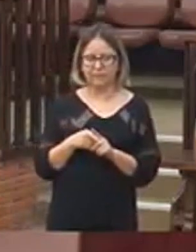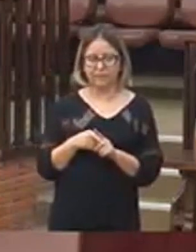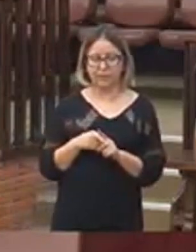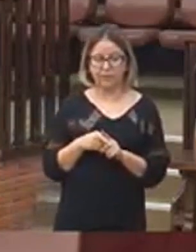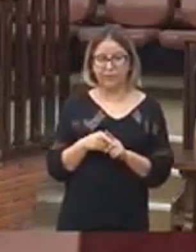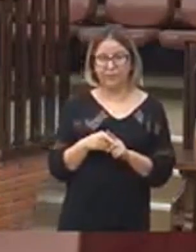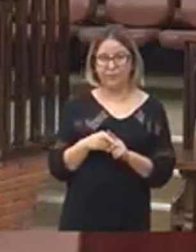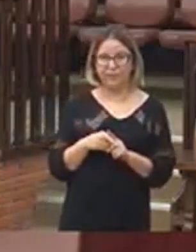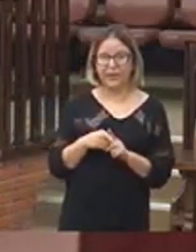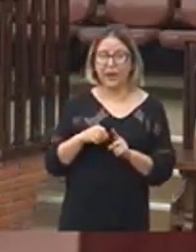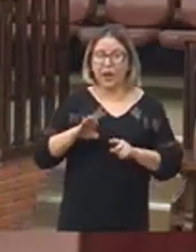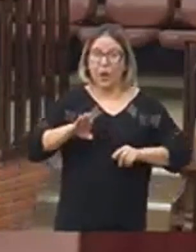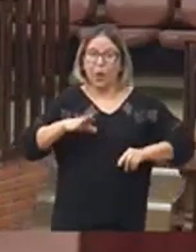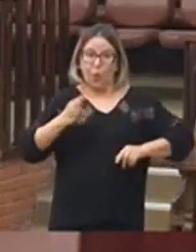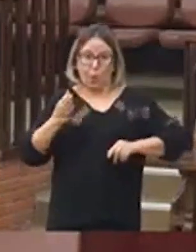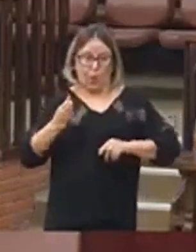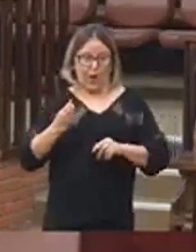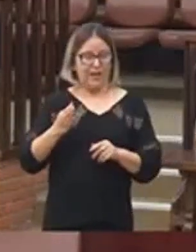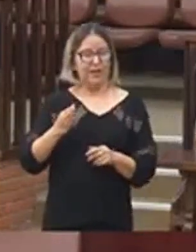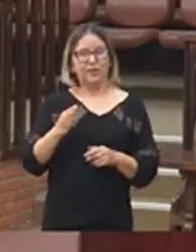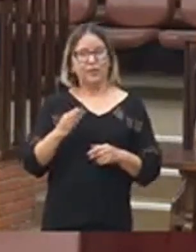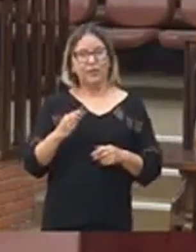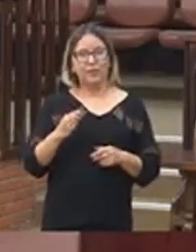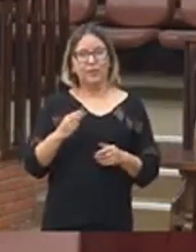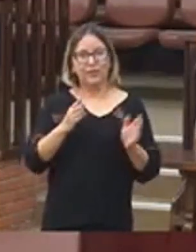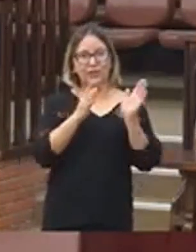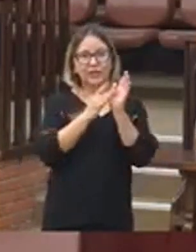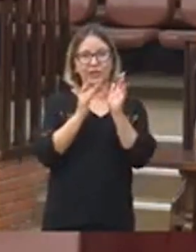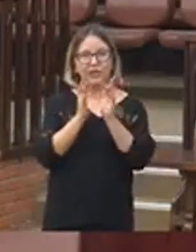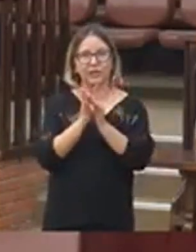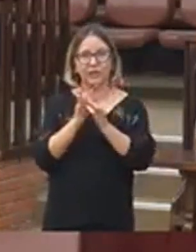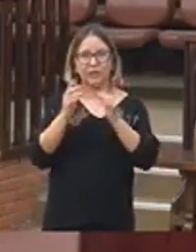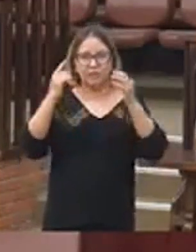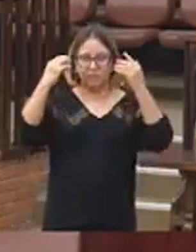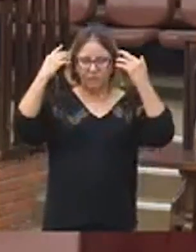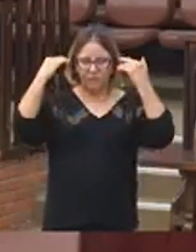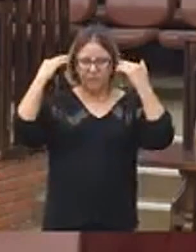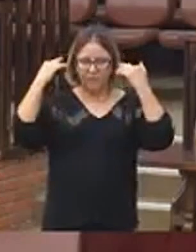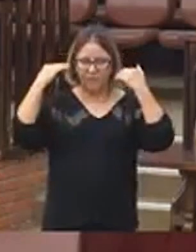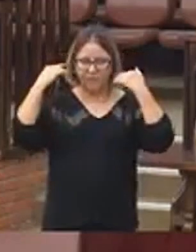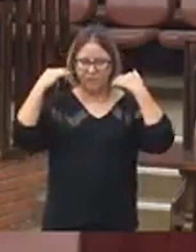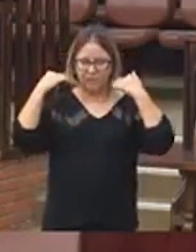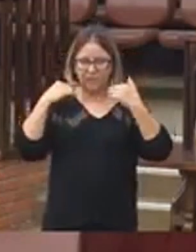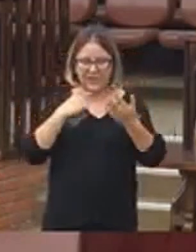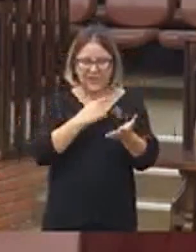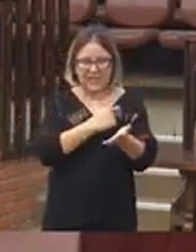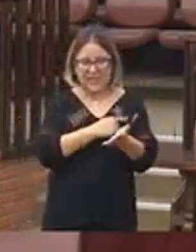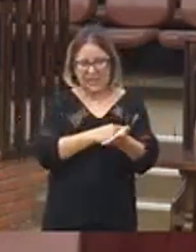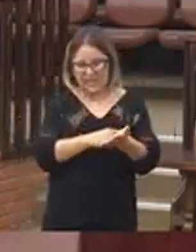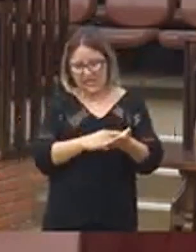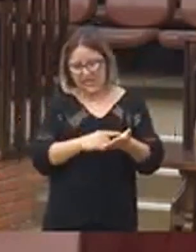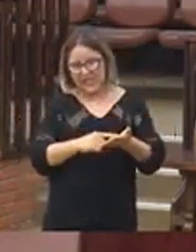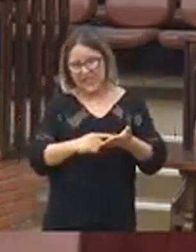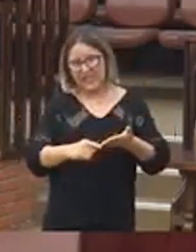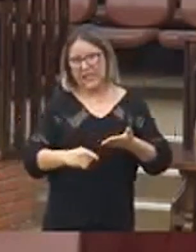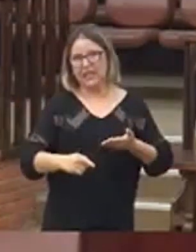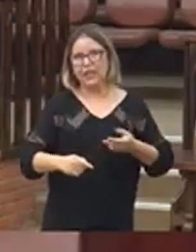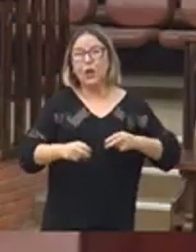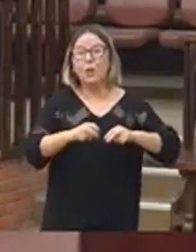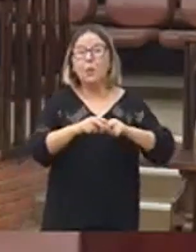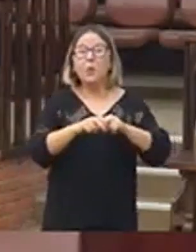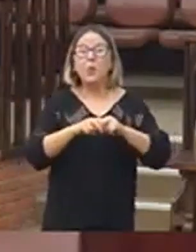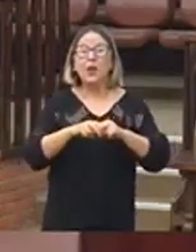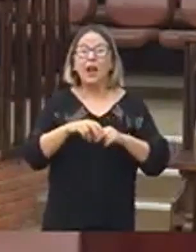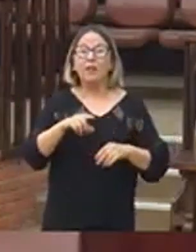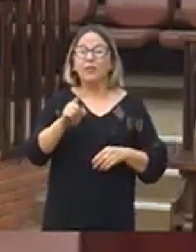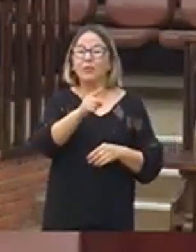hematidrose, ele suou sangue por causa do pecado que ele iria assumir. E esse pecado